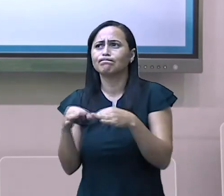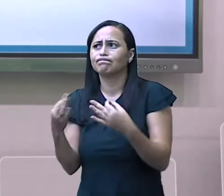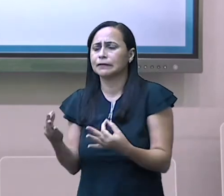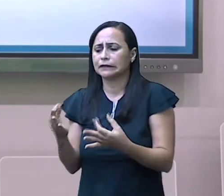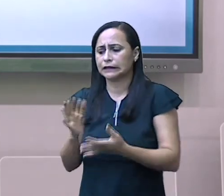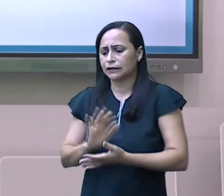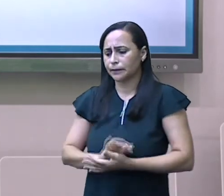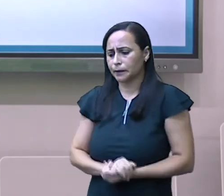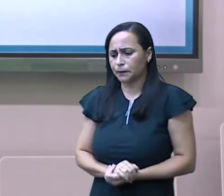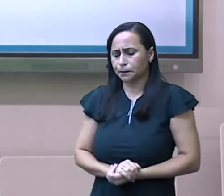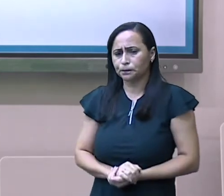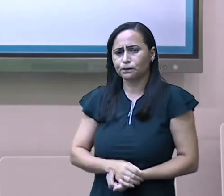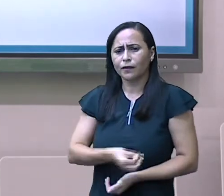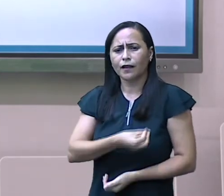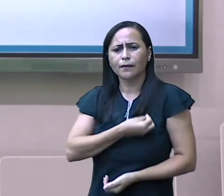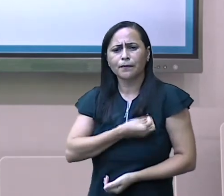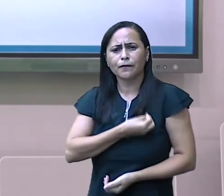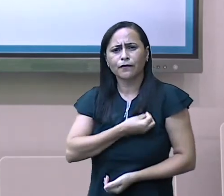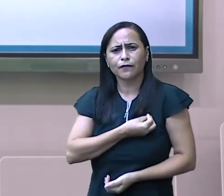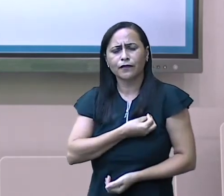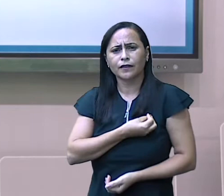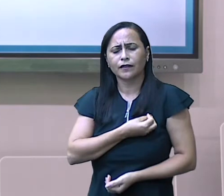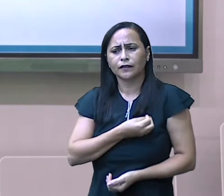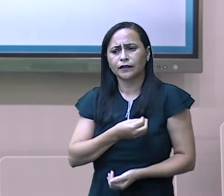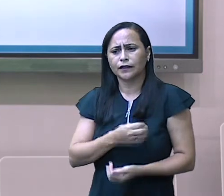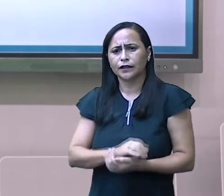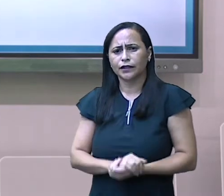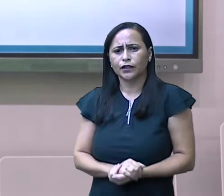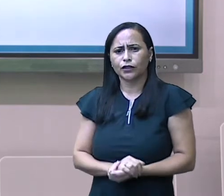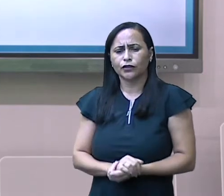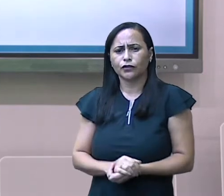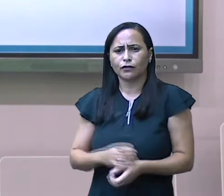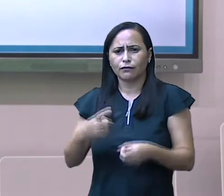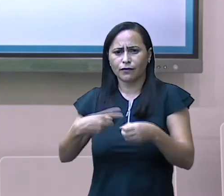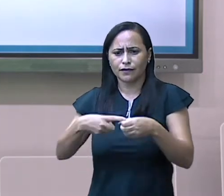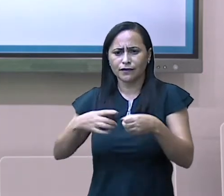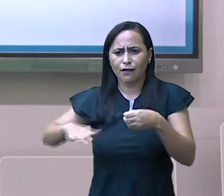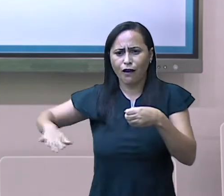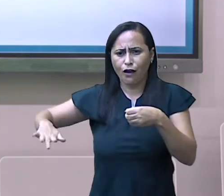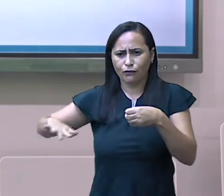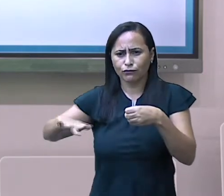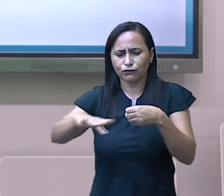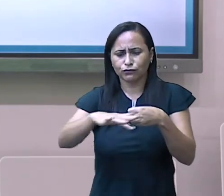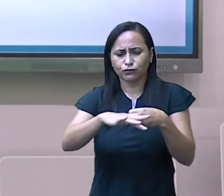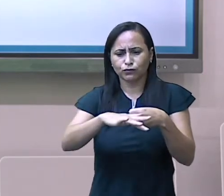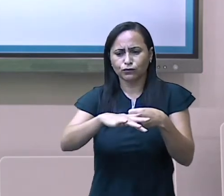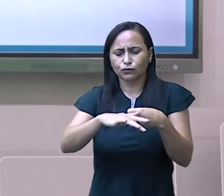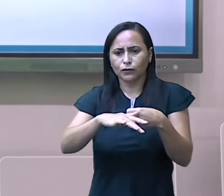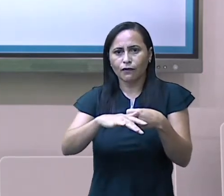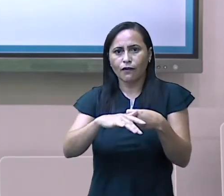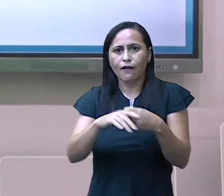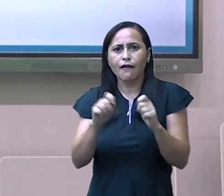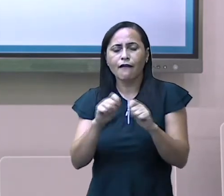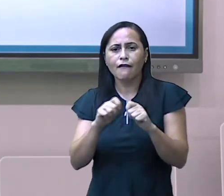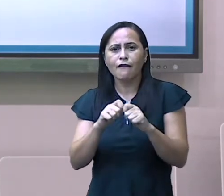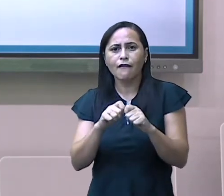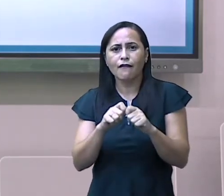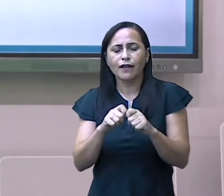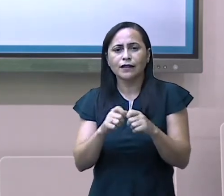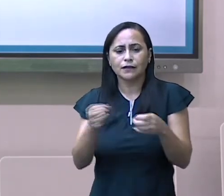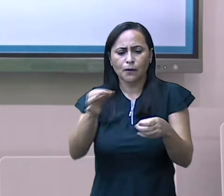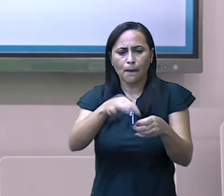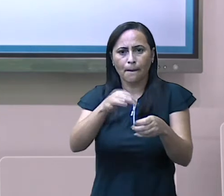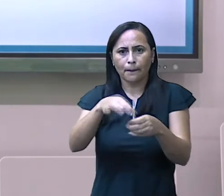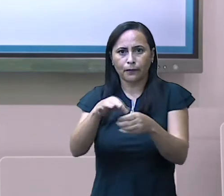aí, quem mora principalmente nos distritos. Você vai ali fazer uma horta de alface, né? Ela não